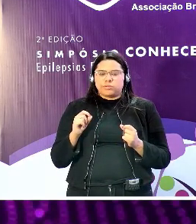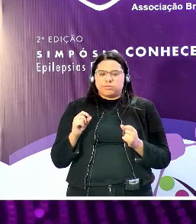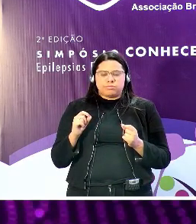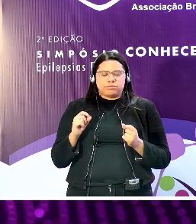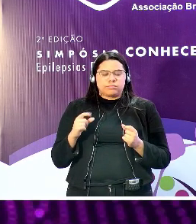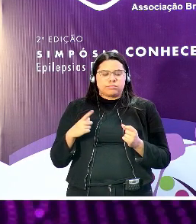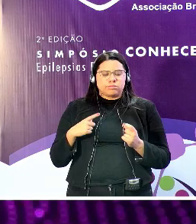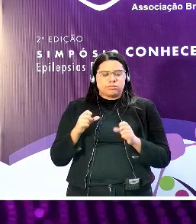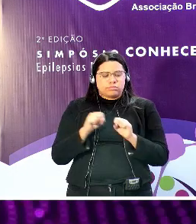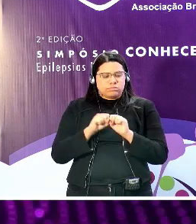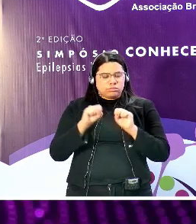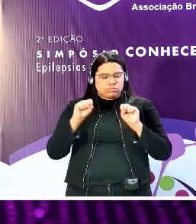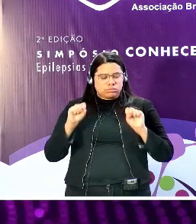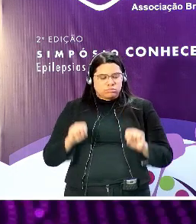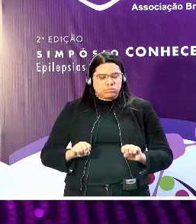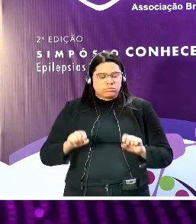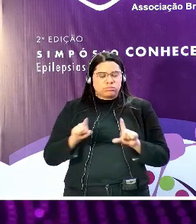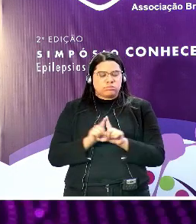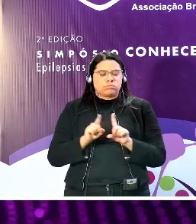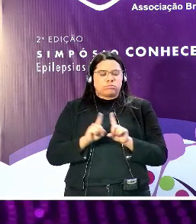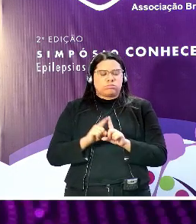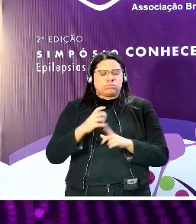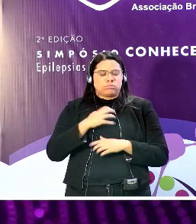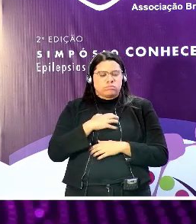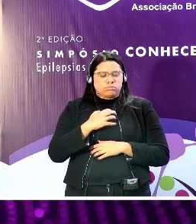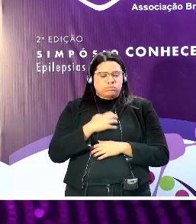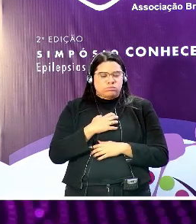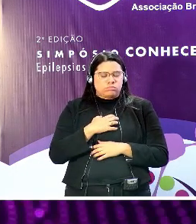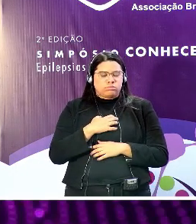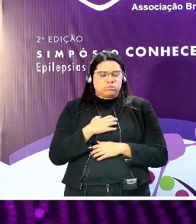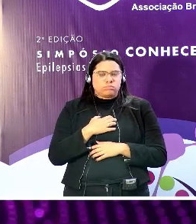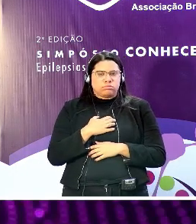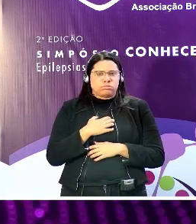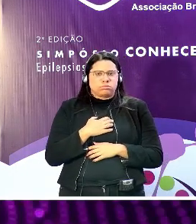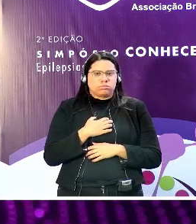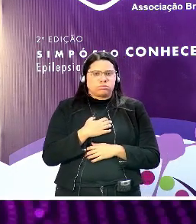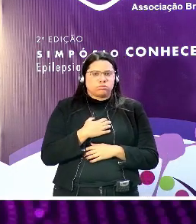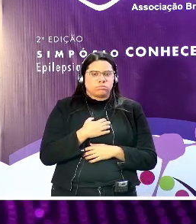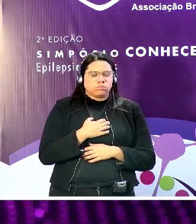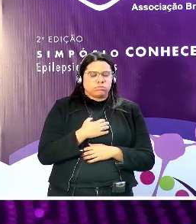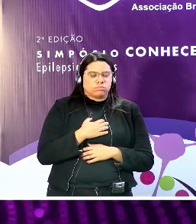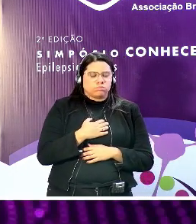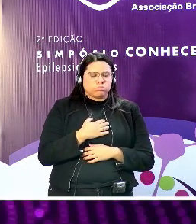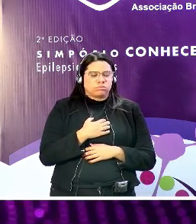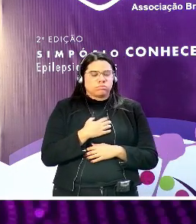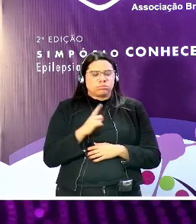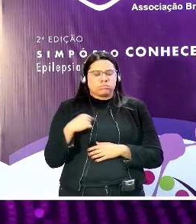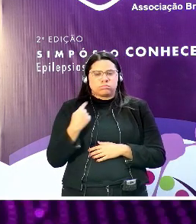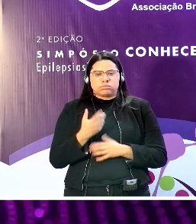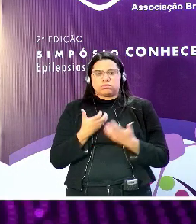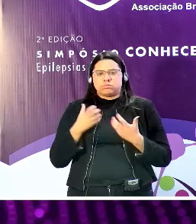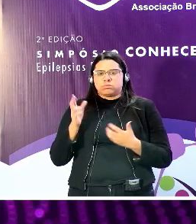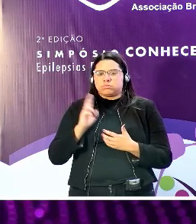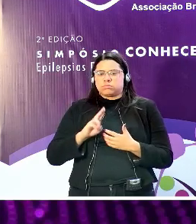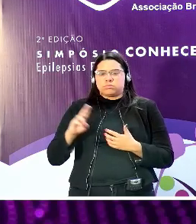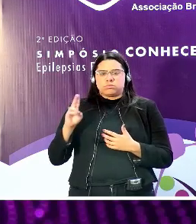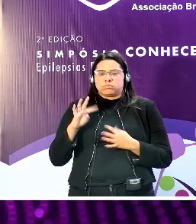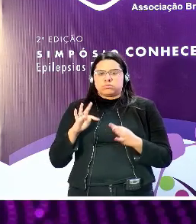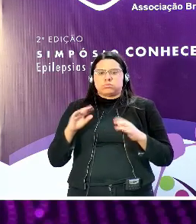existe um sintoma de tolerabilidade. A gente quer utilizar toda a